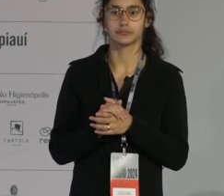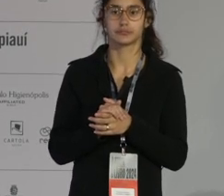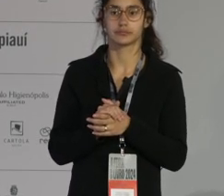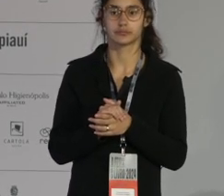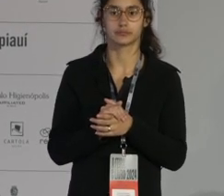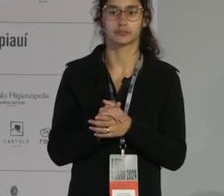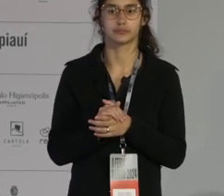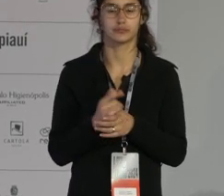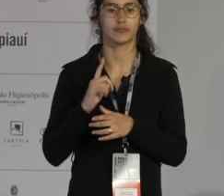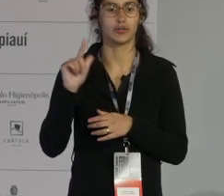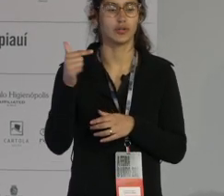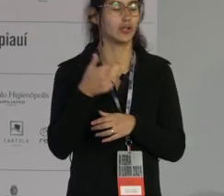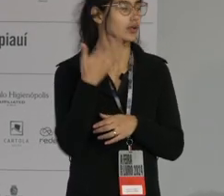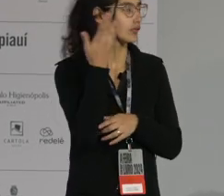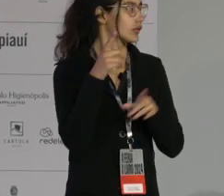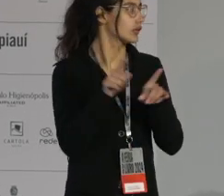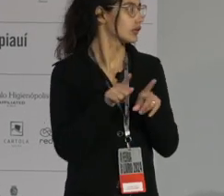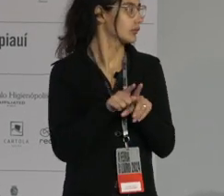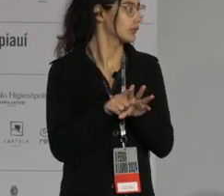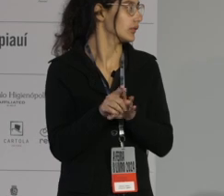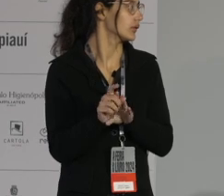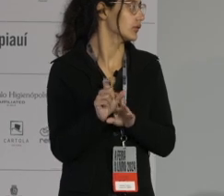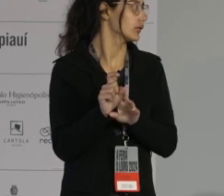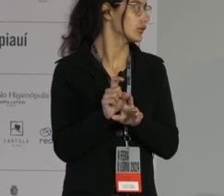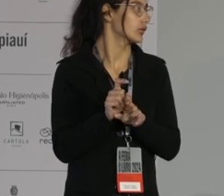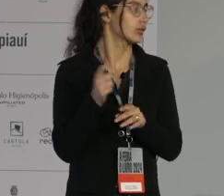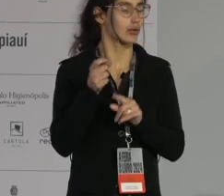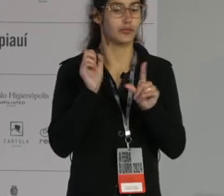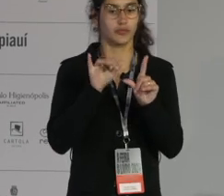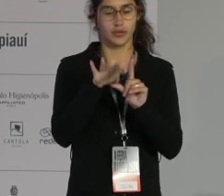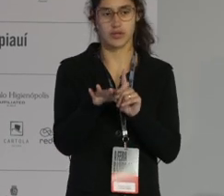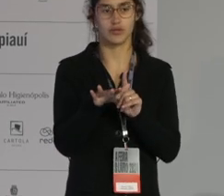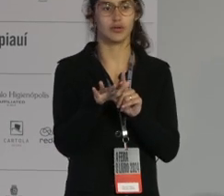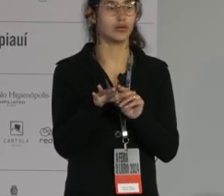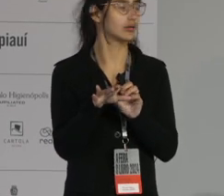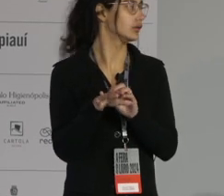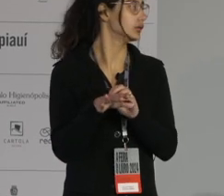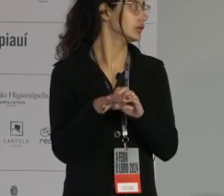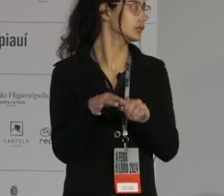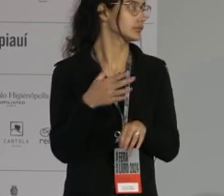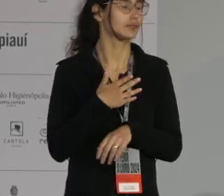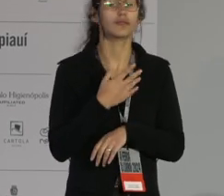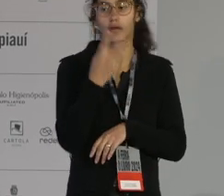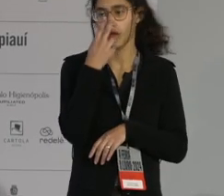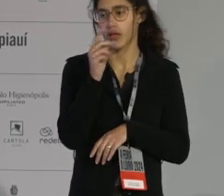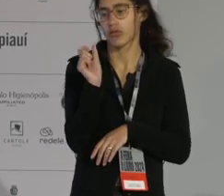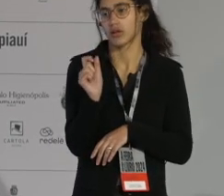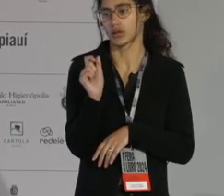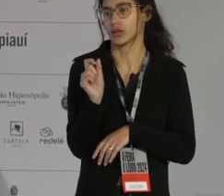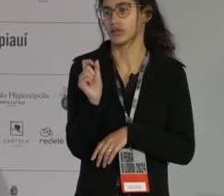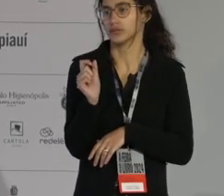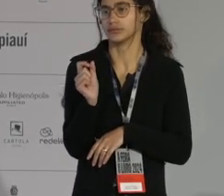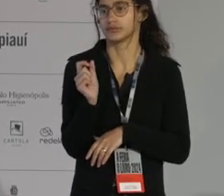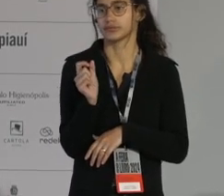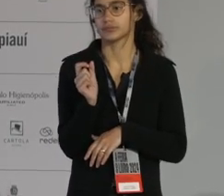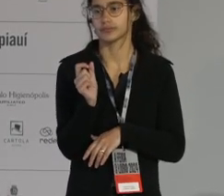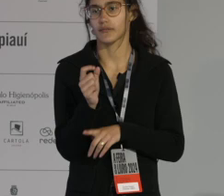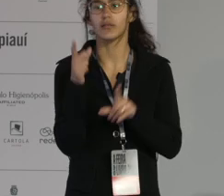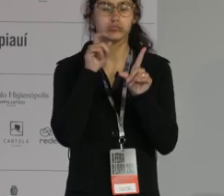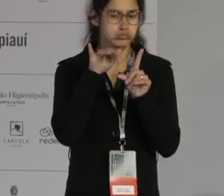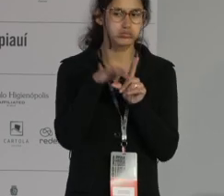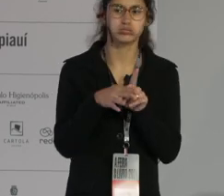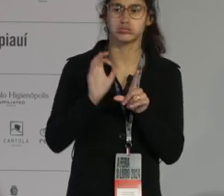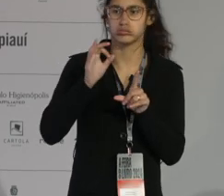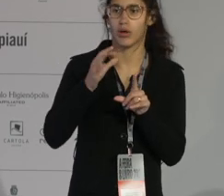Mas tinha uma outra coisa que você falou. Como influenciou no meu caso, acho que é muito